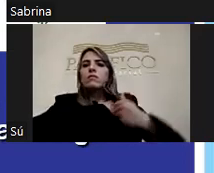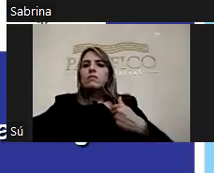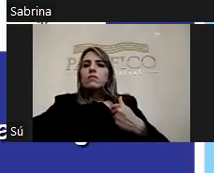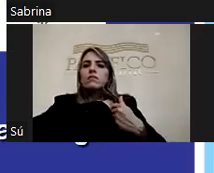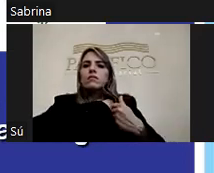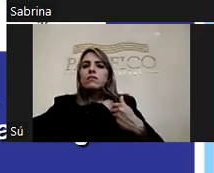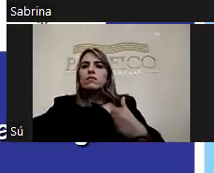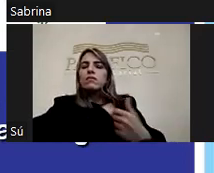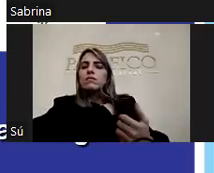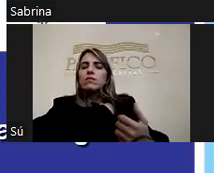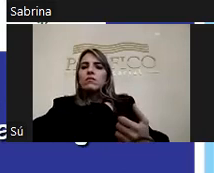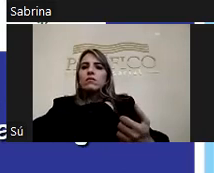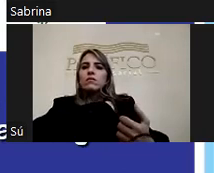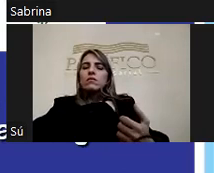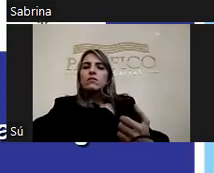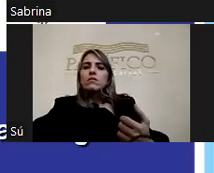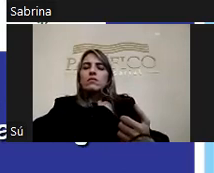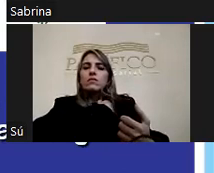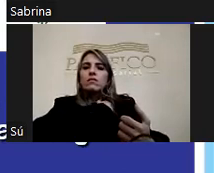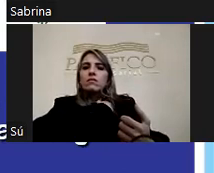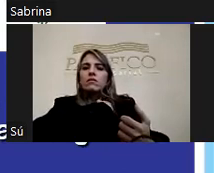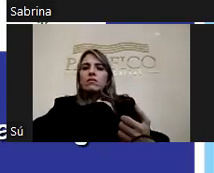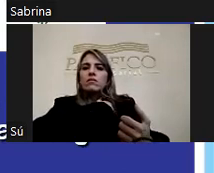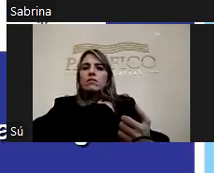atração e perda de apetite e do sono.